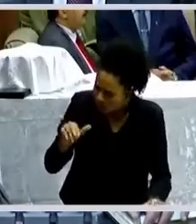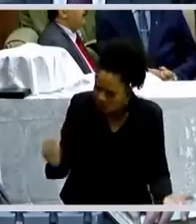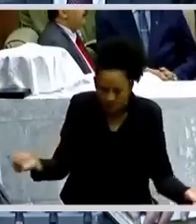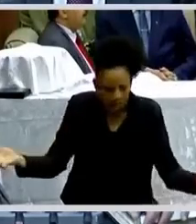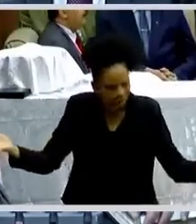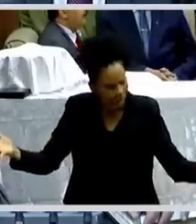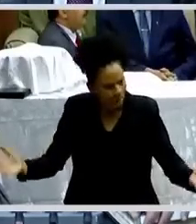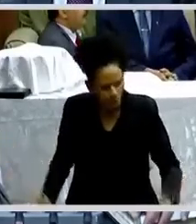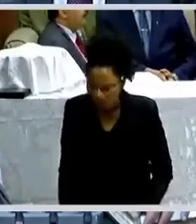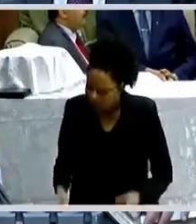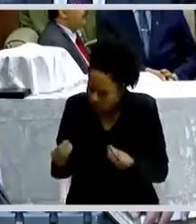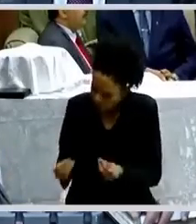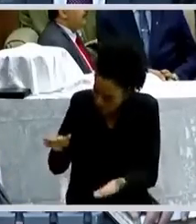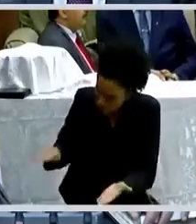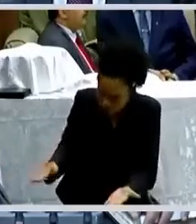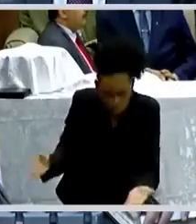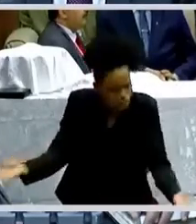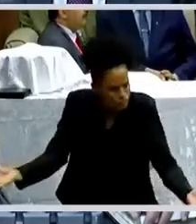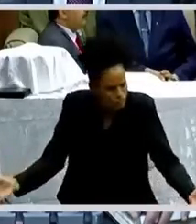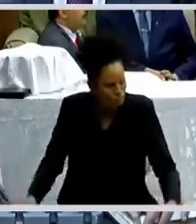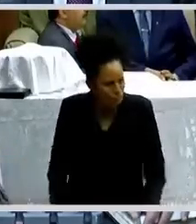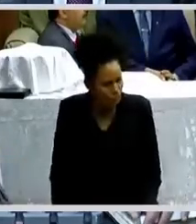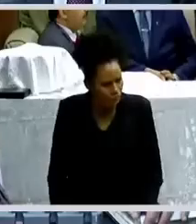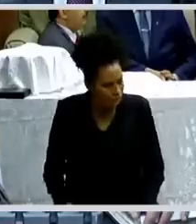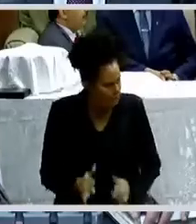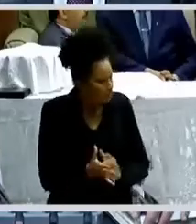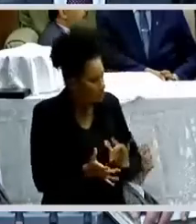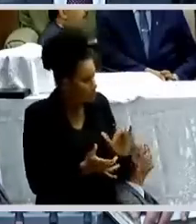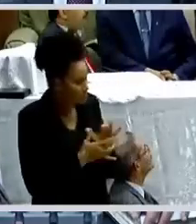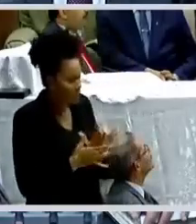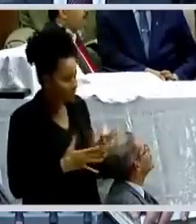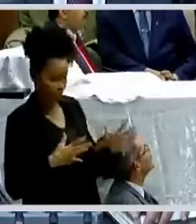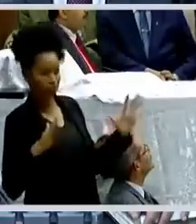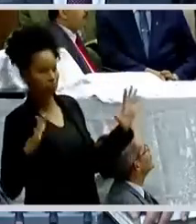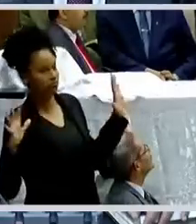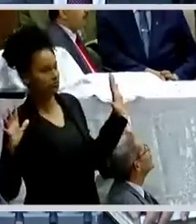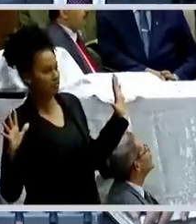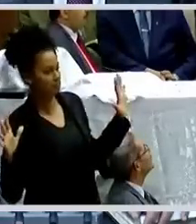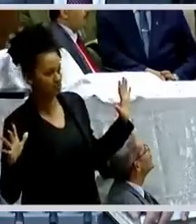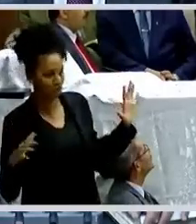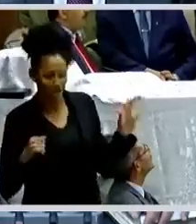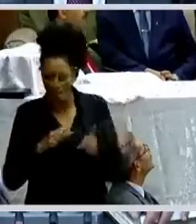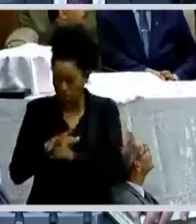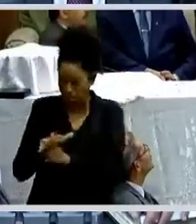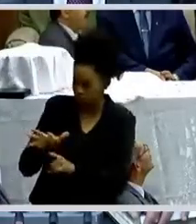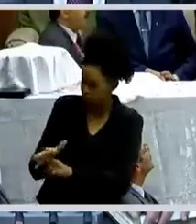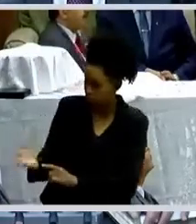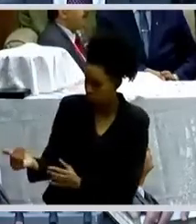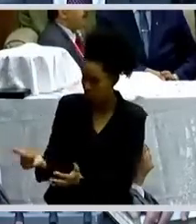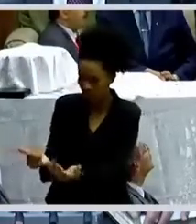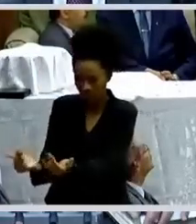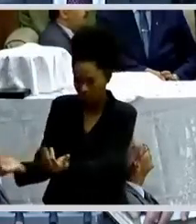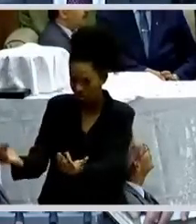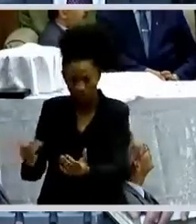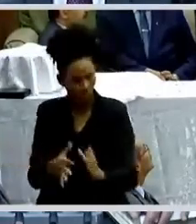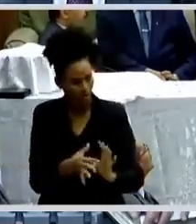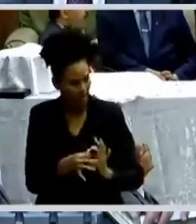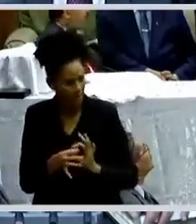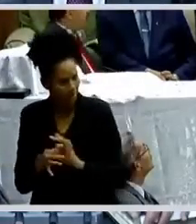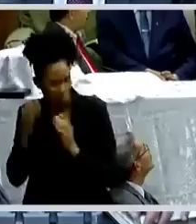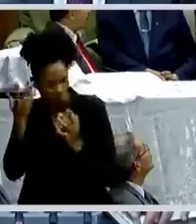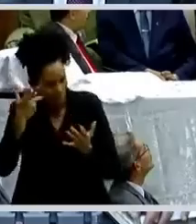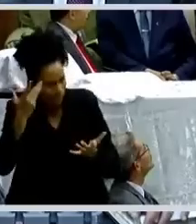Que menino é esse? Na ótica, era para Jesus ser logo assediado para ser discípulo de alguém no contexto